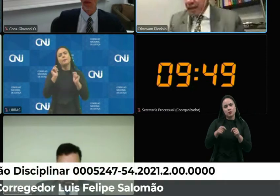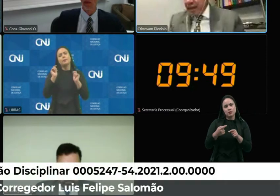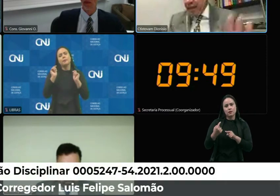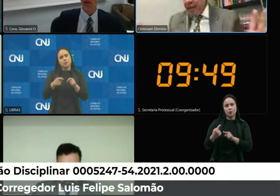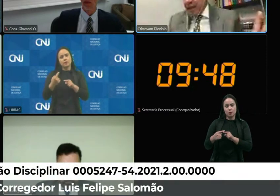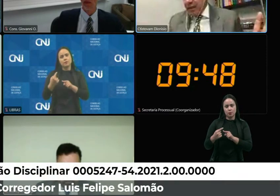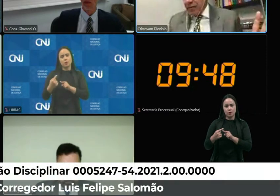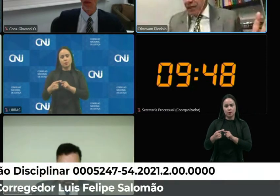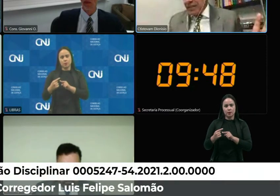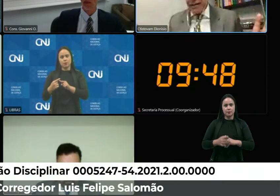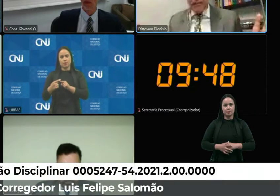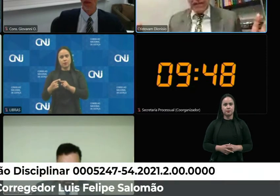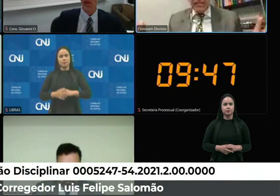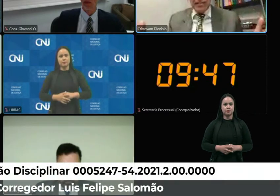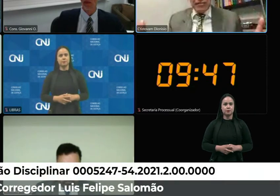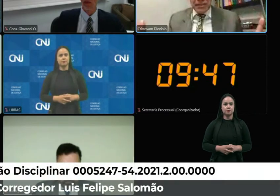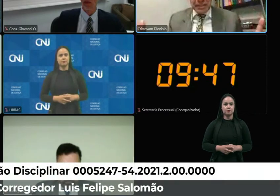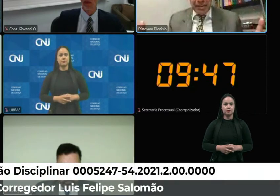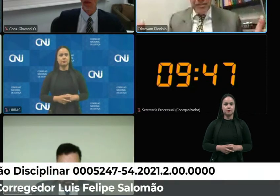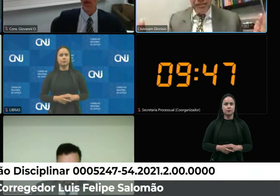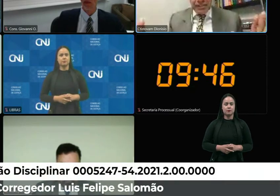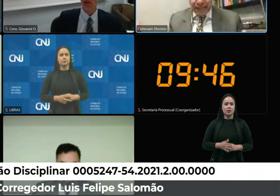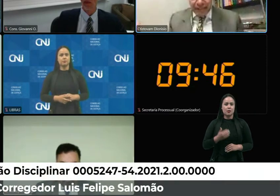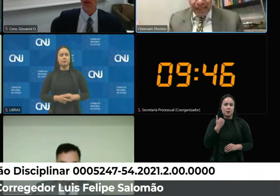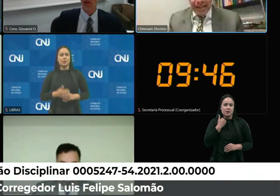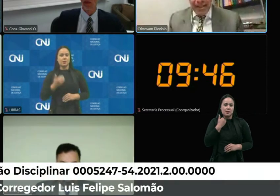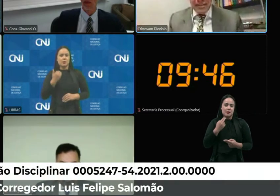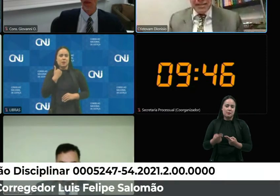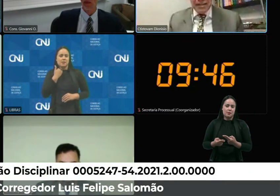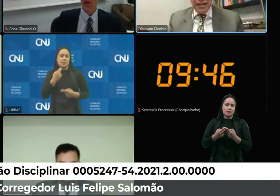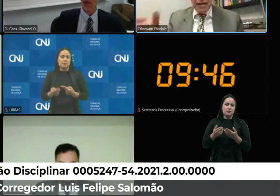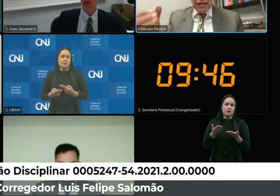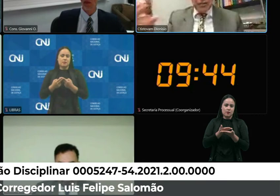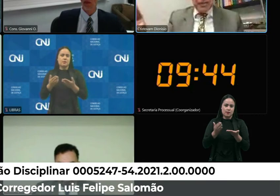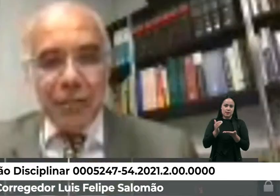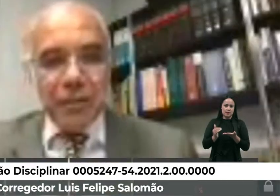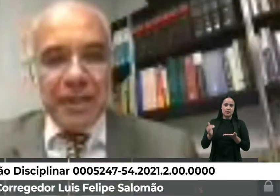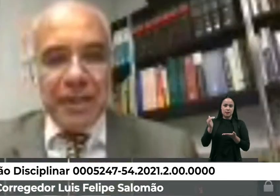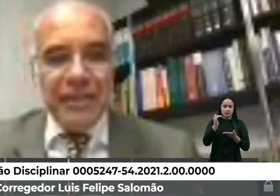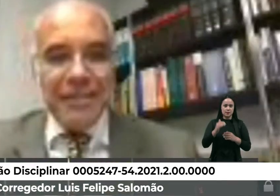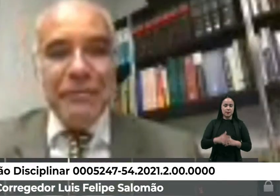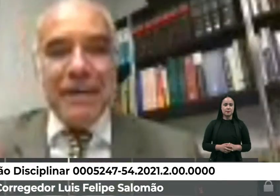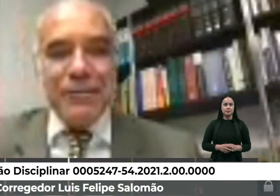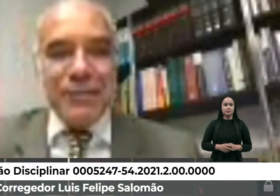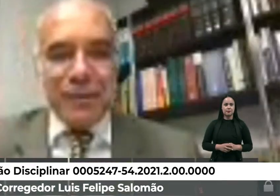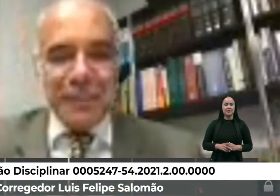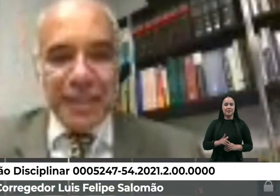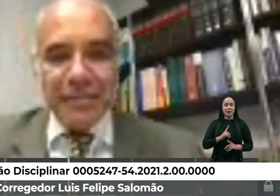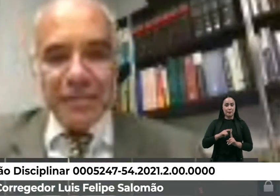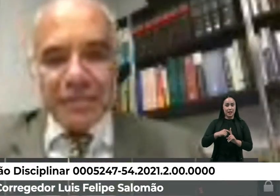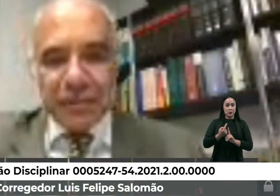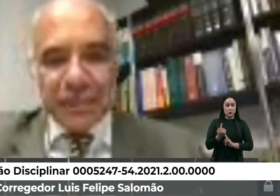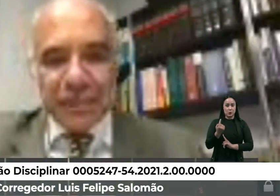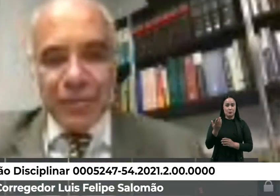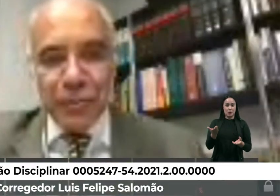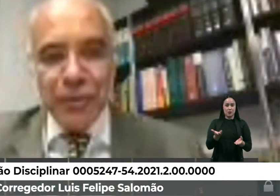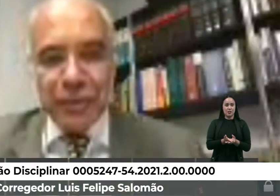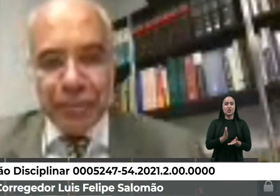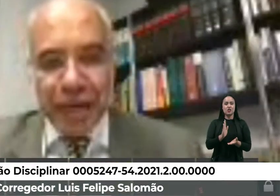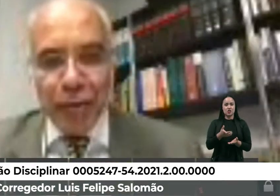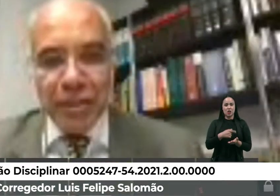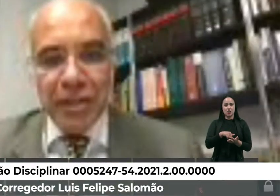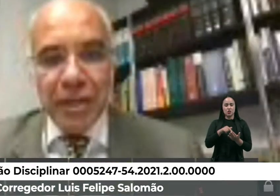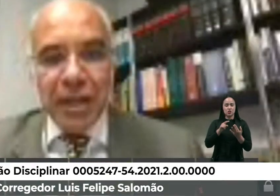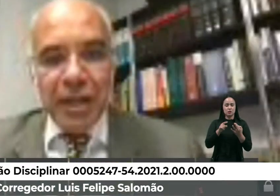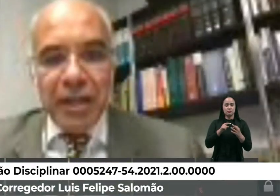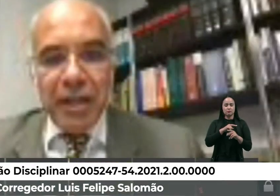porque não cansar a paciência de você, de Vossas Excelências, porque ainda tem mais um processo, já foi tirado um outro